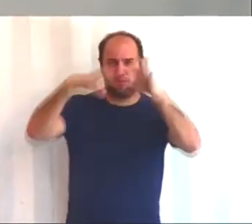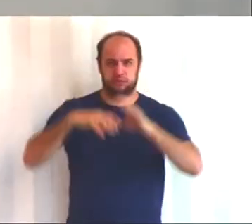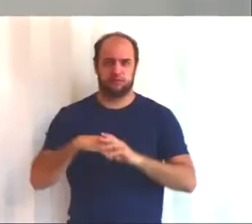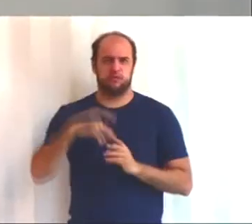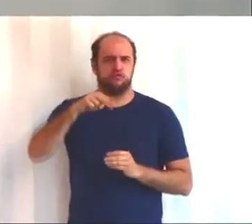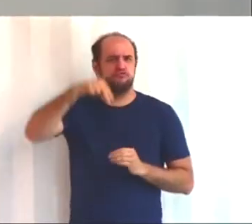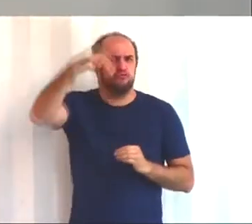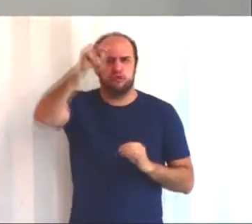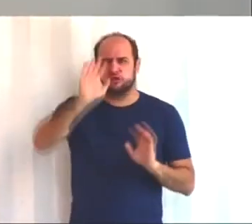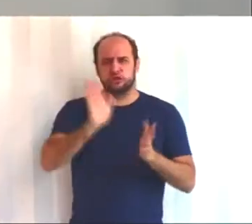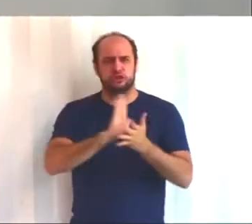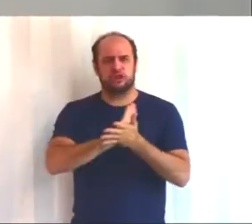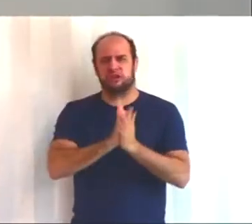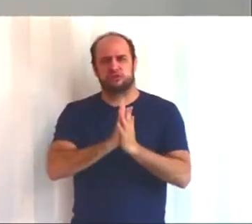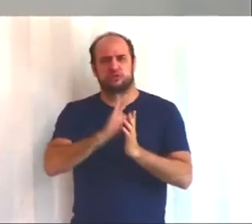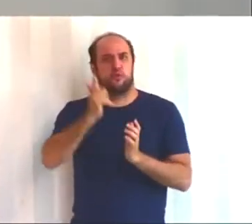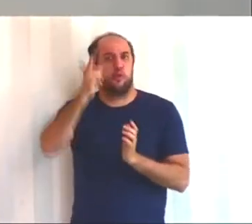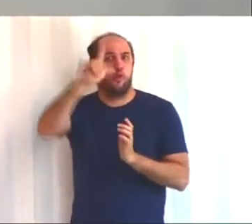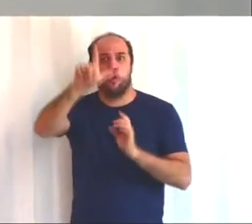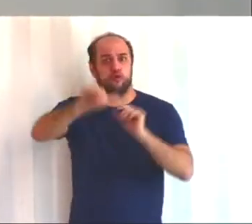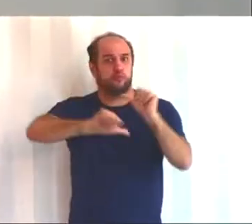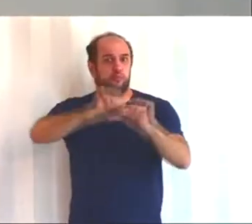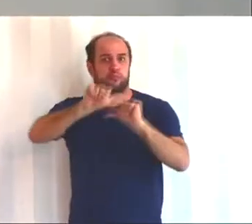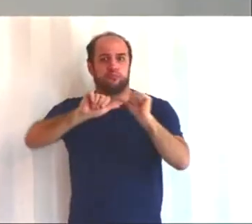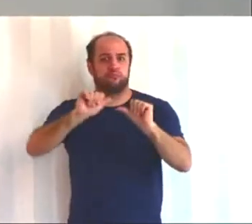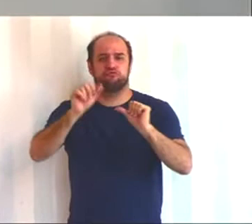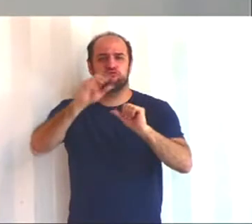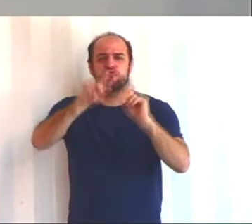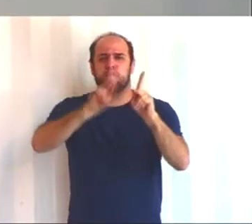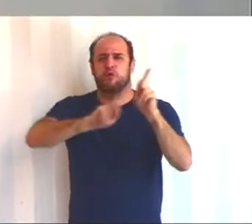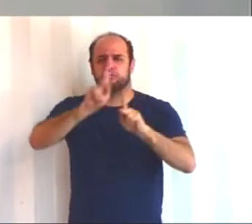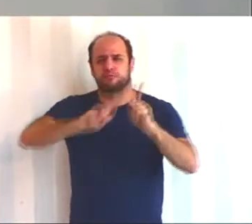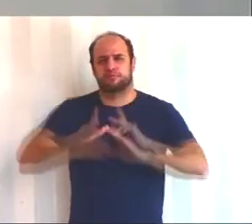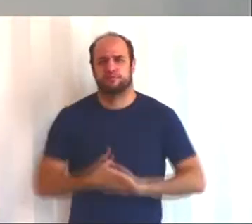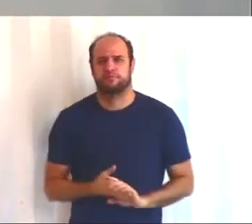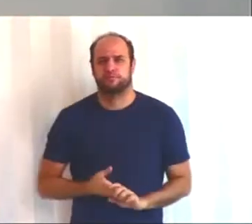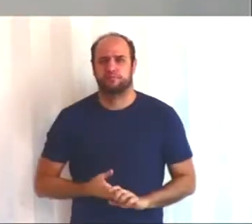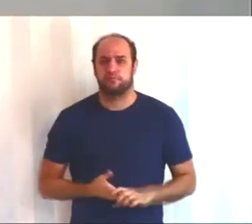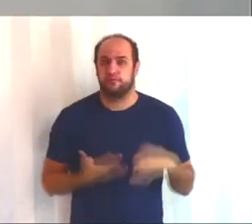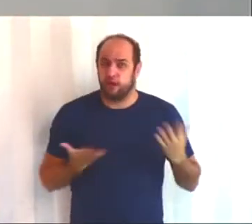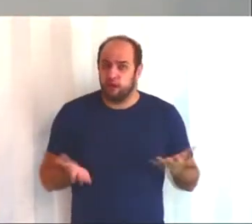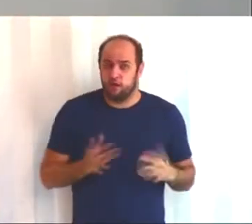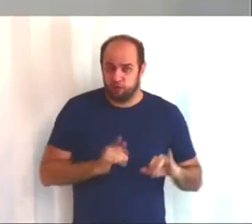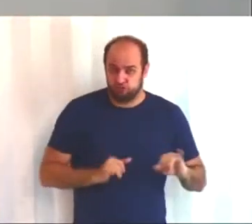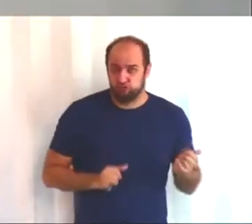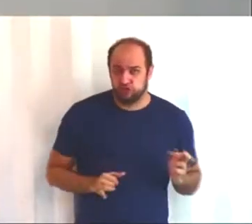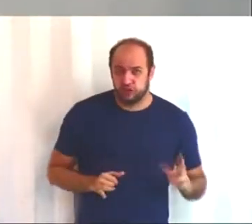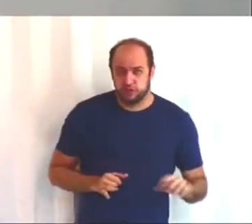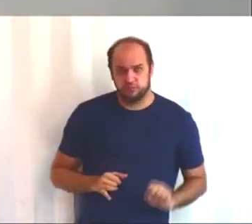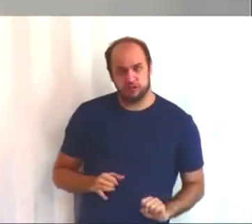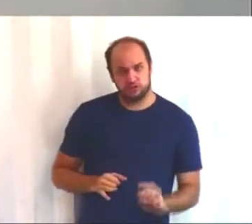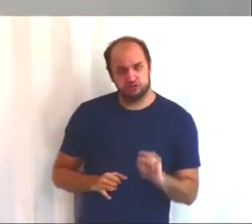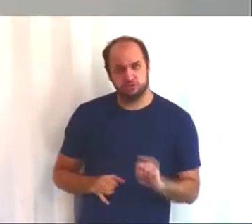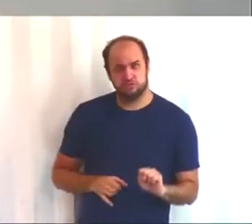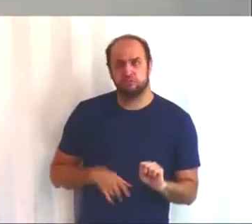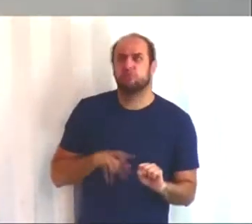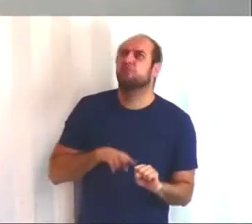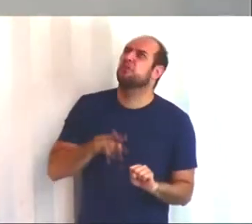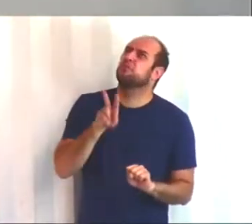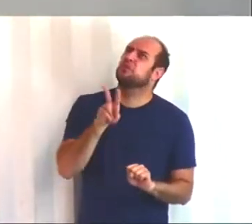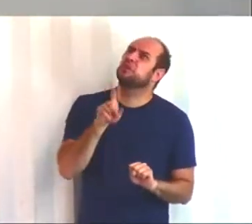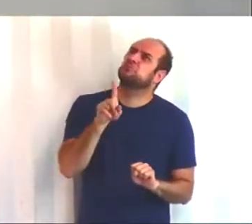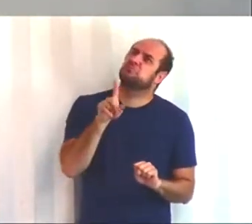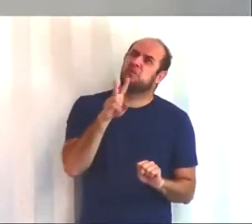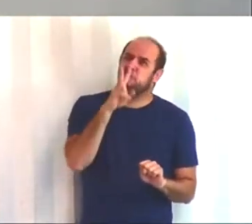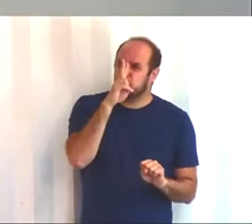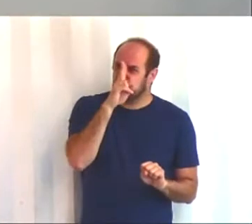mais. Então, nesse momento, Jeremias está aqui no Reino do Sul, olhando para o norte e dizendo, não tem nenhuma força vindo de lá,